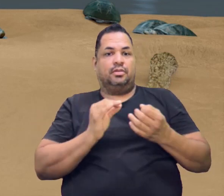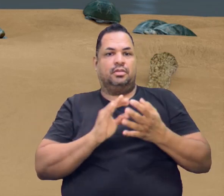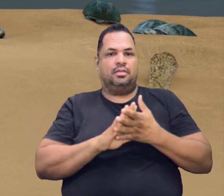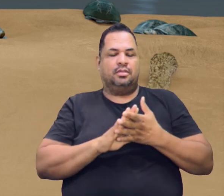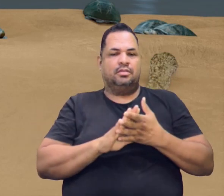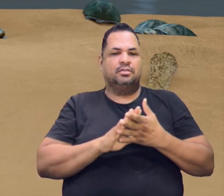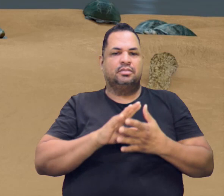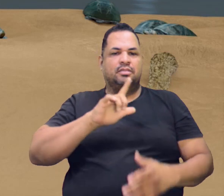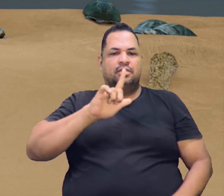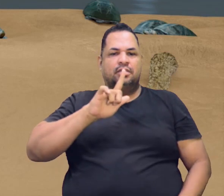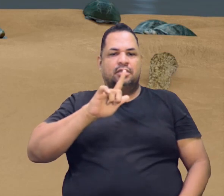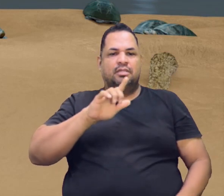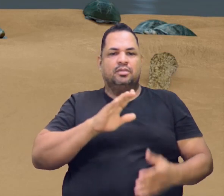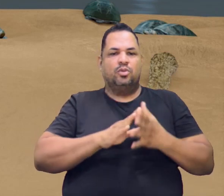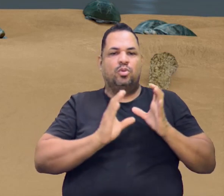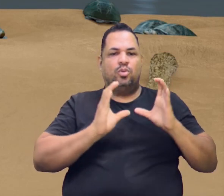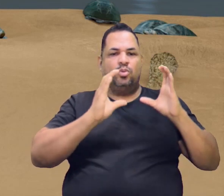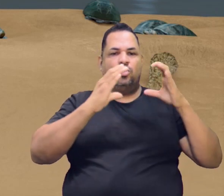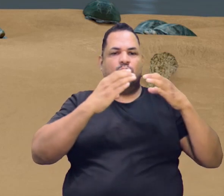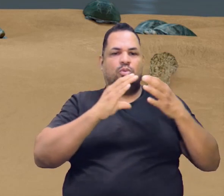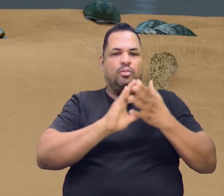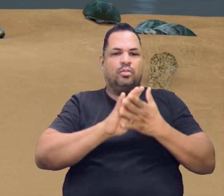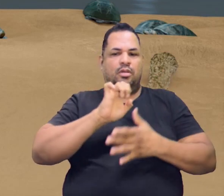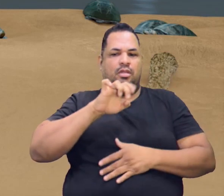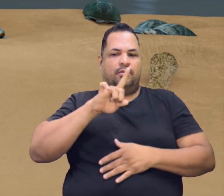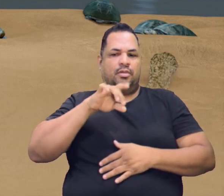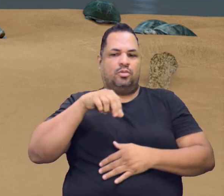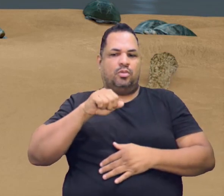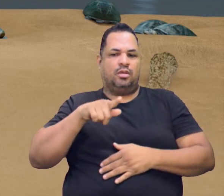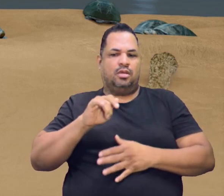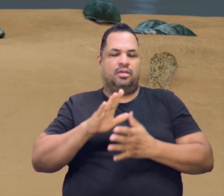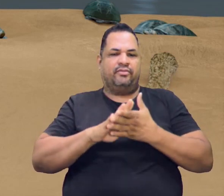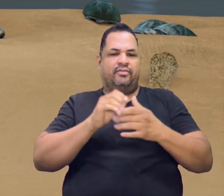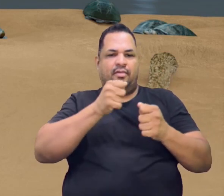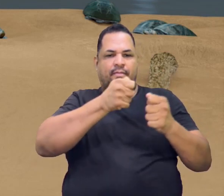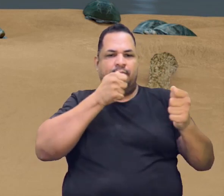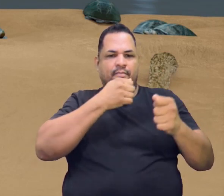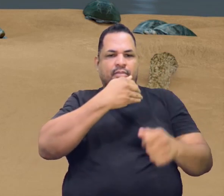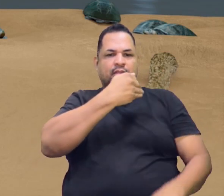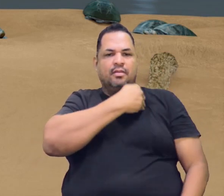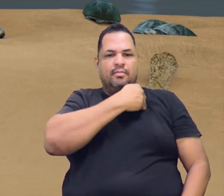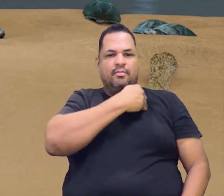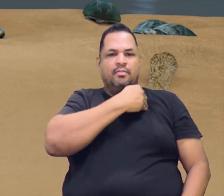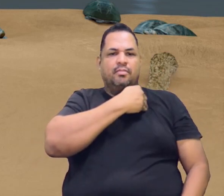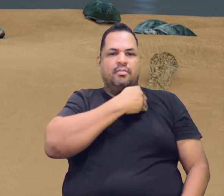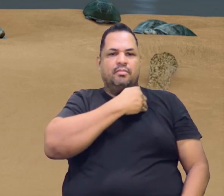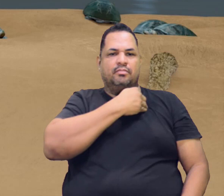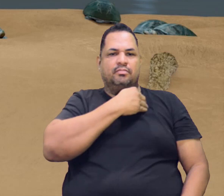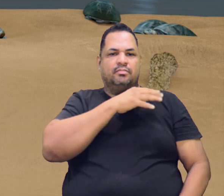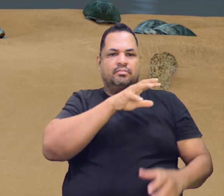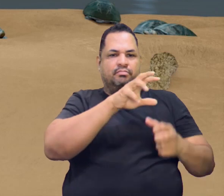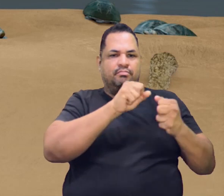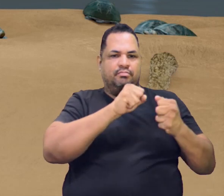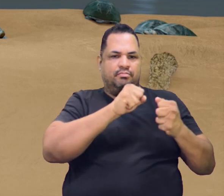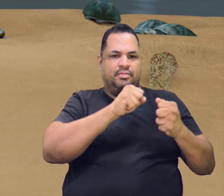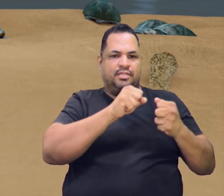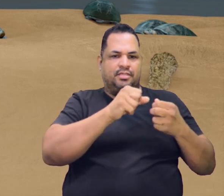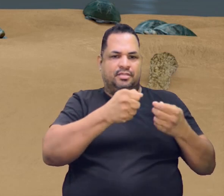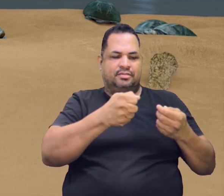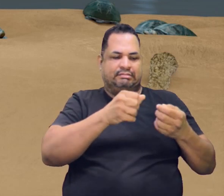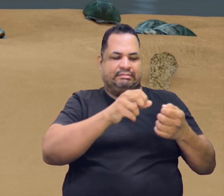pelos Nambiquaras. Era a pior tribo indígena. Os Nambiquaras flecharam o Rondon que pegou na bandoleira. Eu peguei nessa